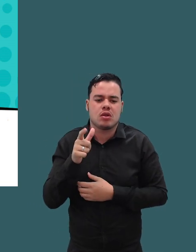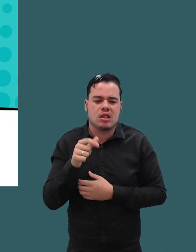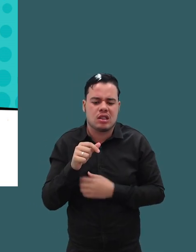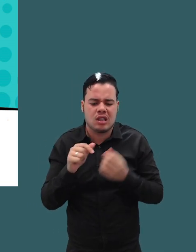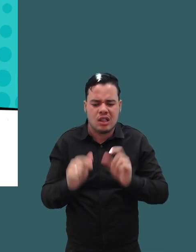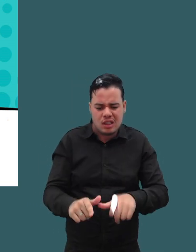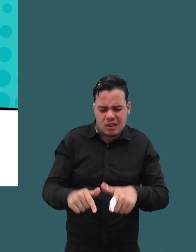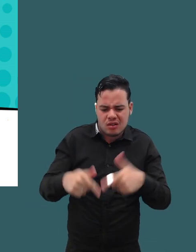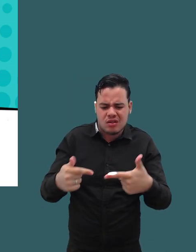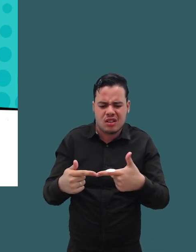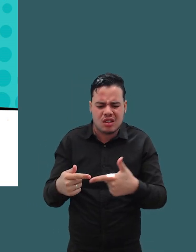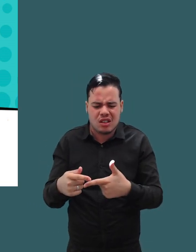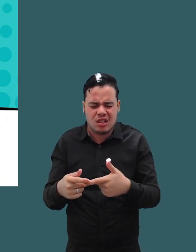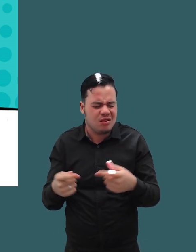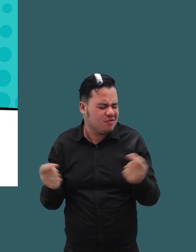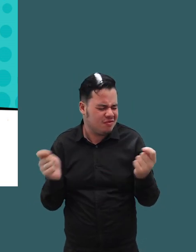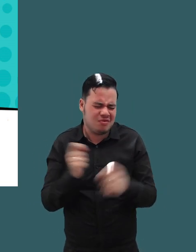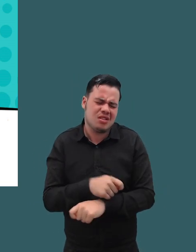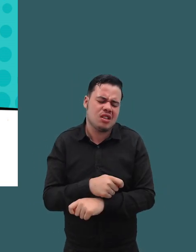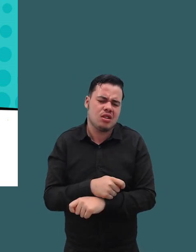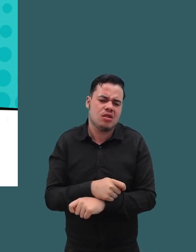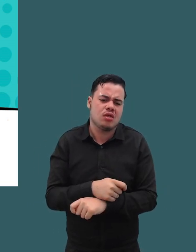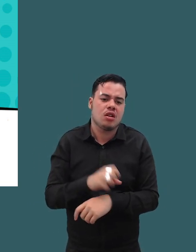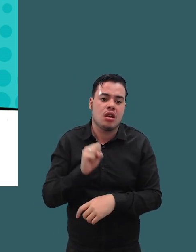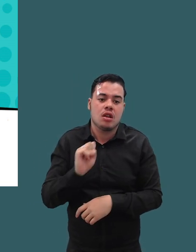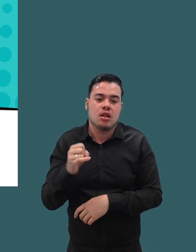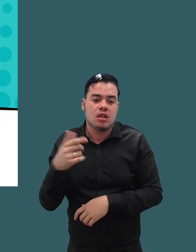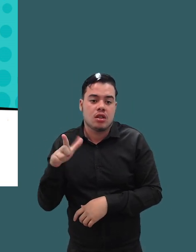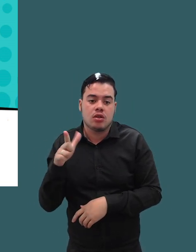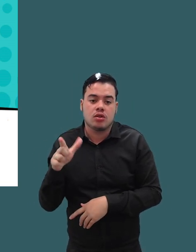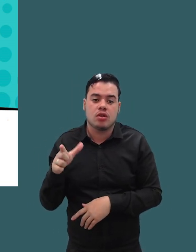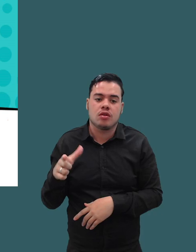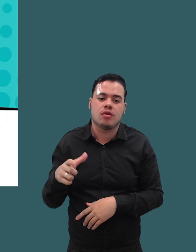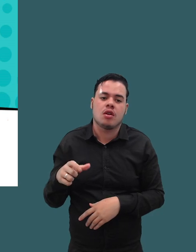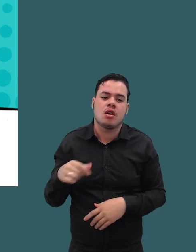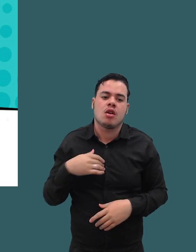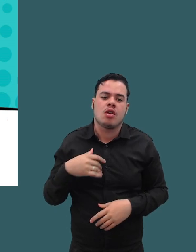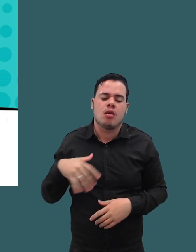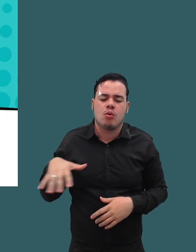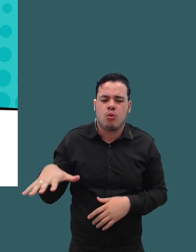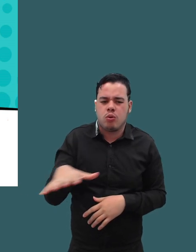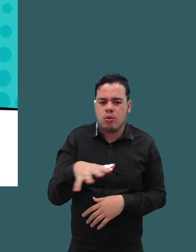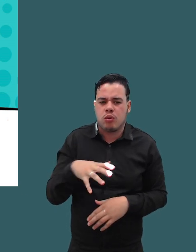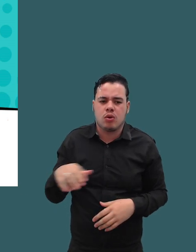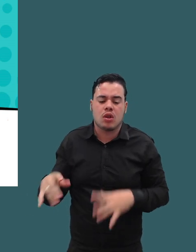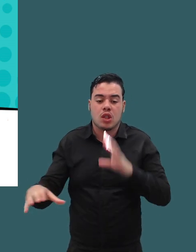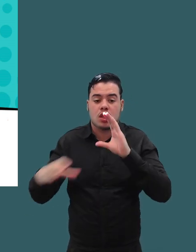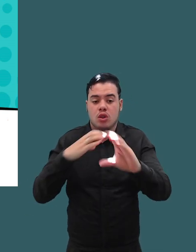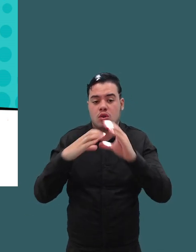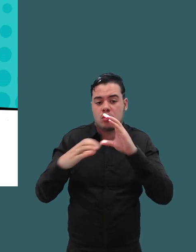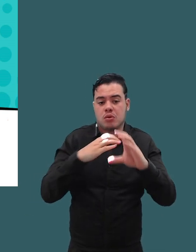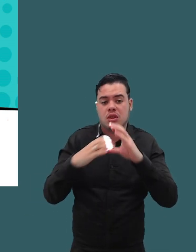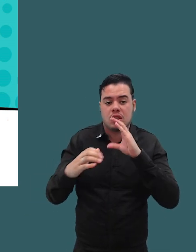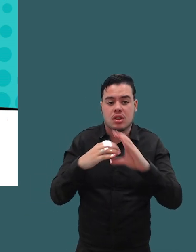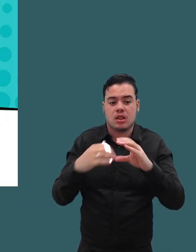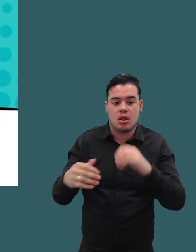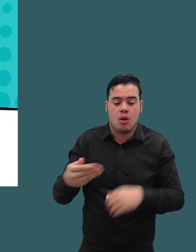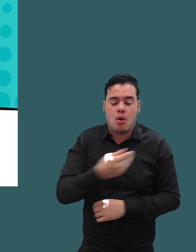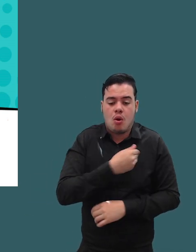enfrentar o negacionismo científico, a desinformação, se nós não tivermos um amplo investimento em comunicação pública da